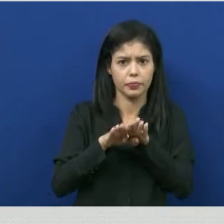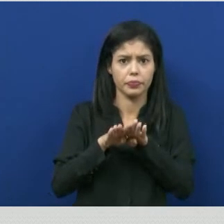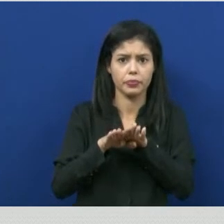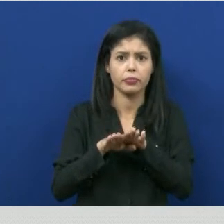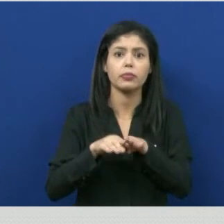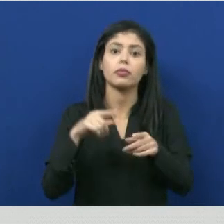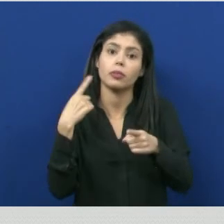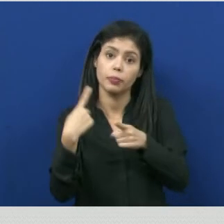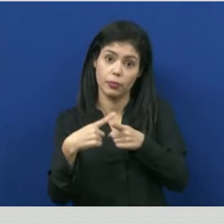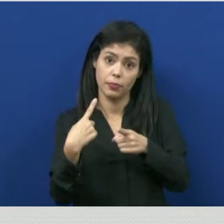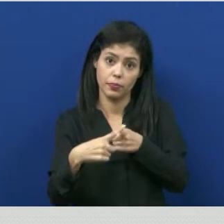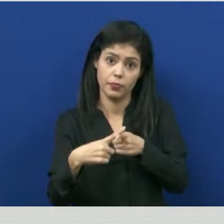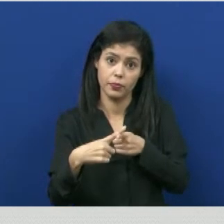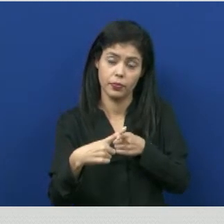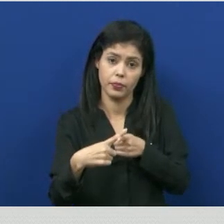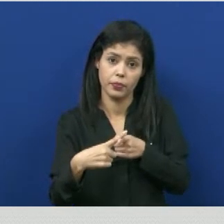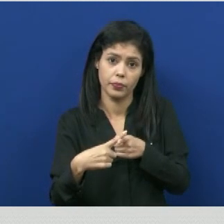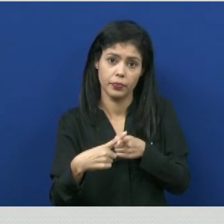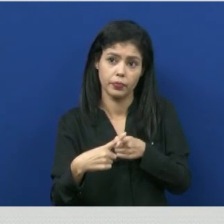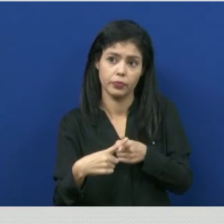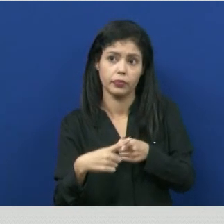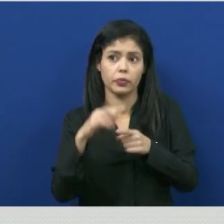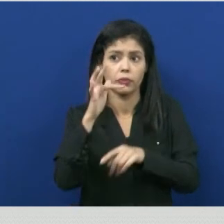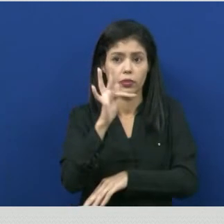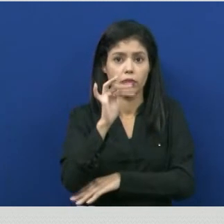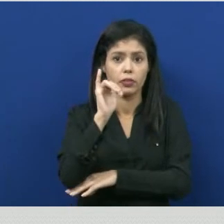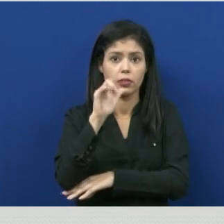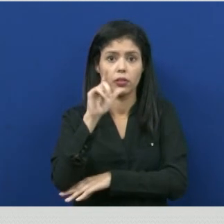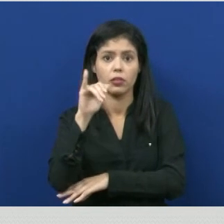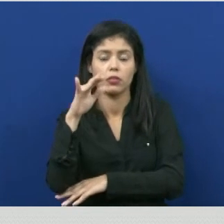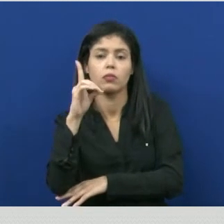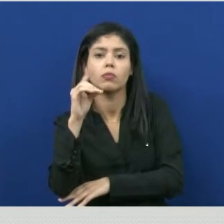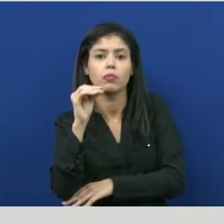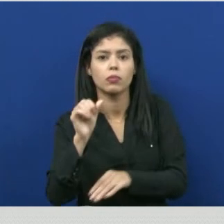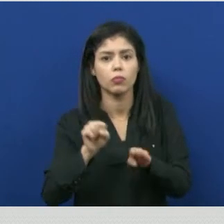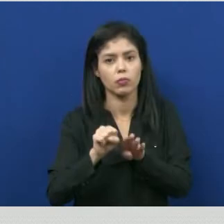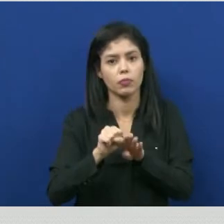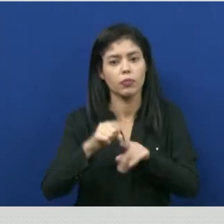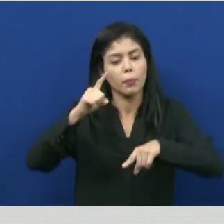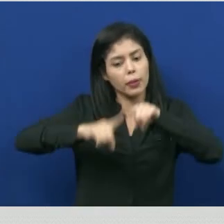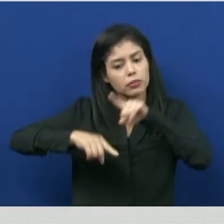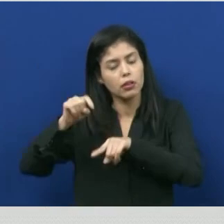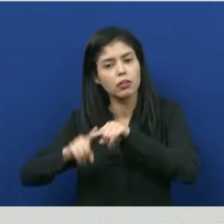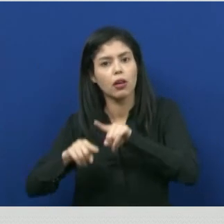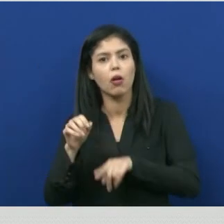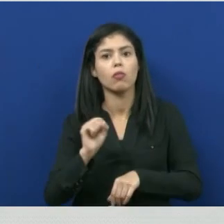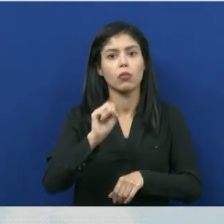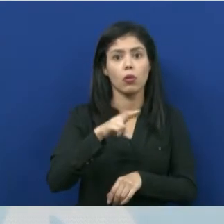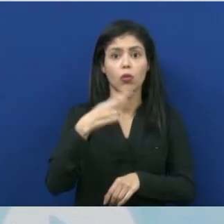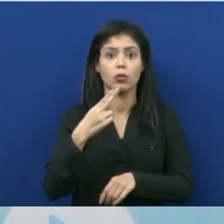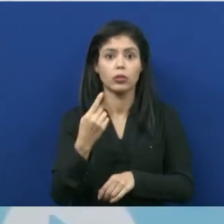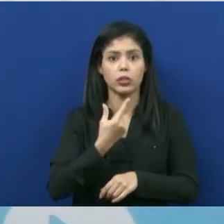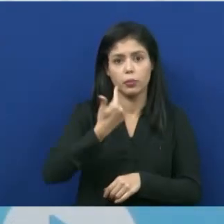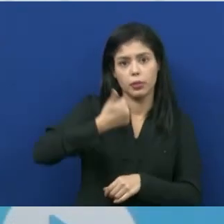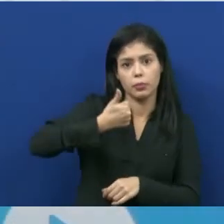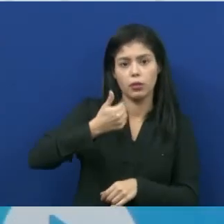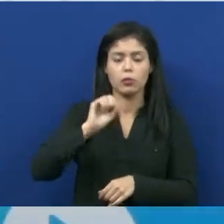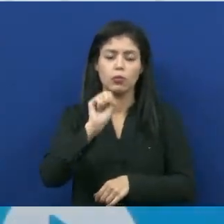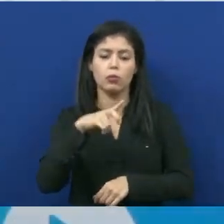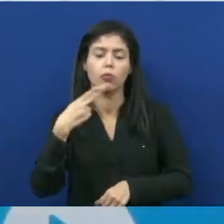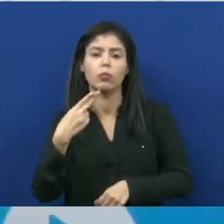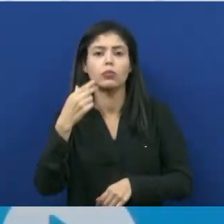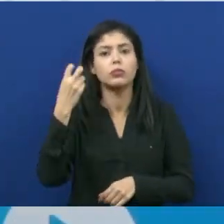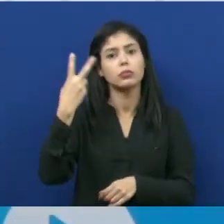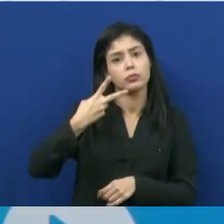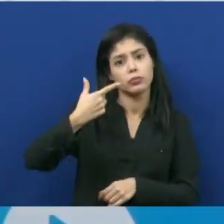está incorreta porque os fluidos são os tipos de materiais que se encontram ou no segundo ou no terceiro estado da matéria, né? O